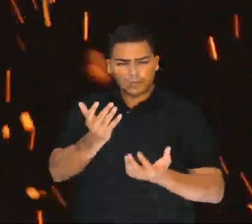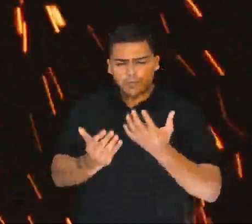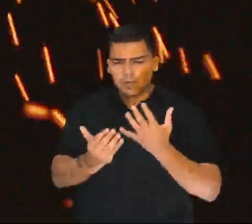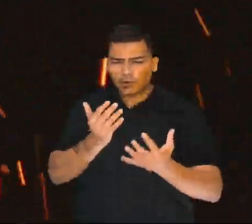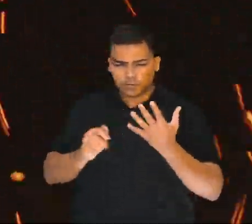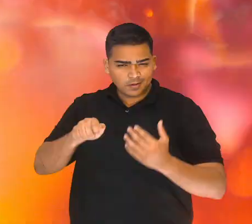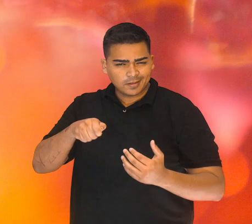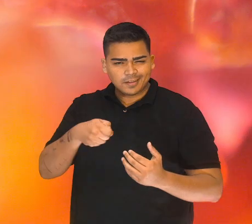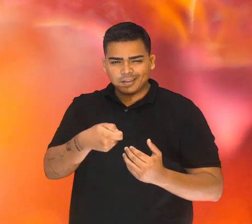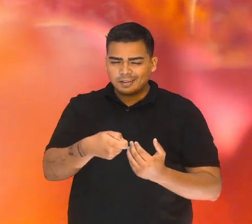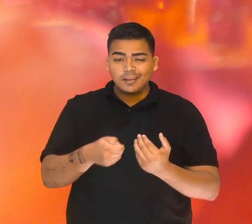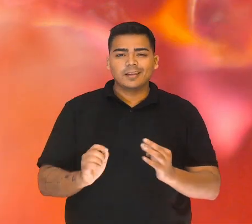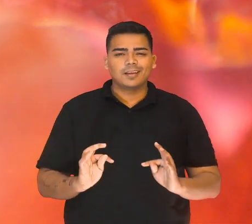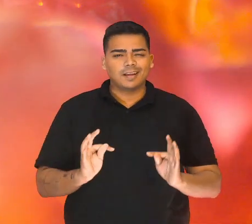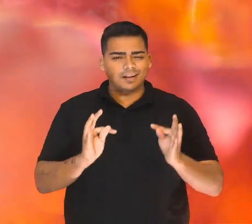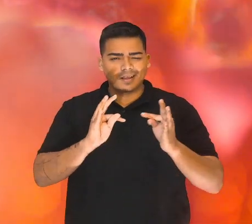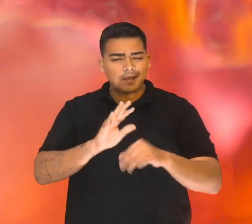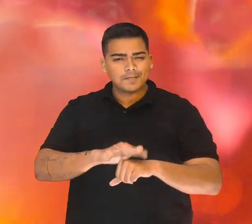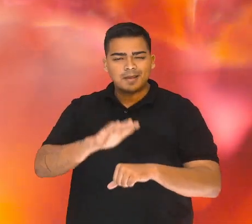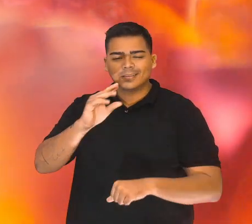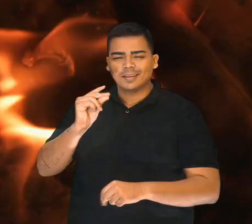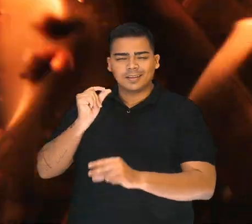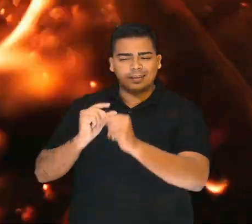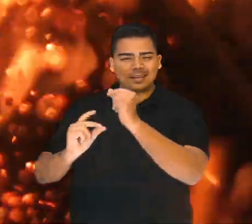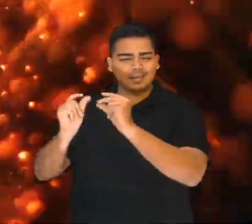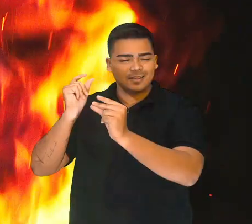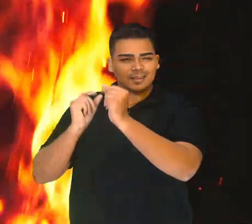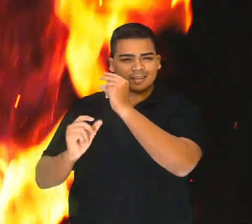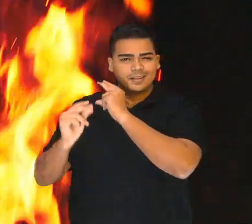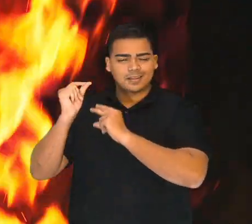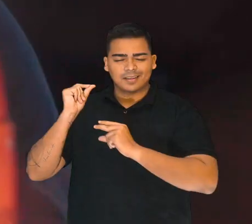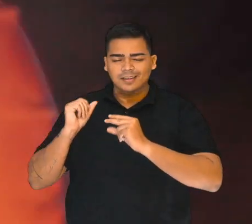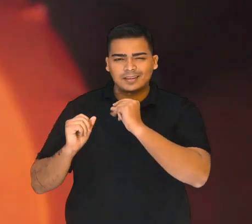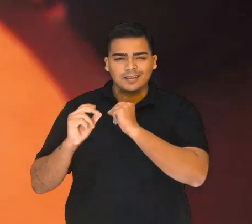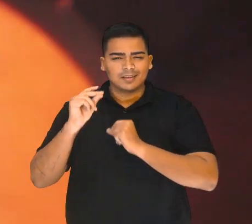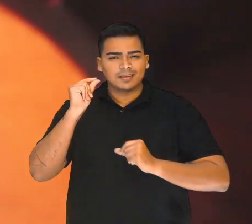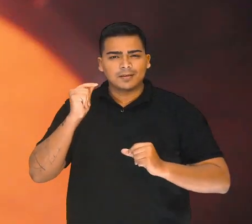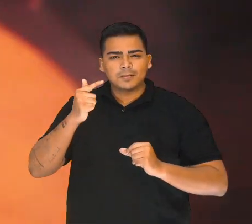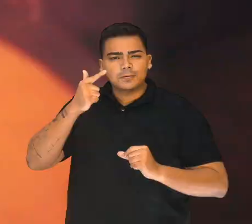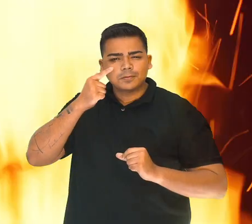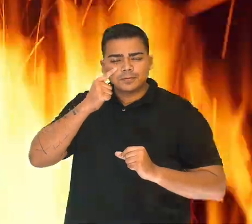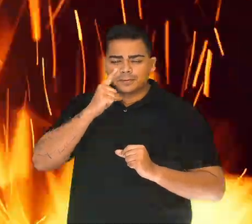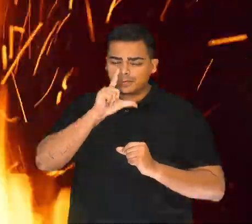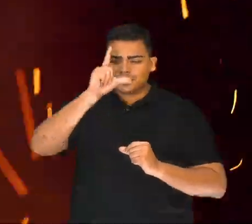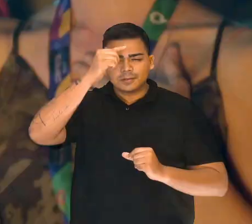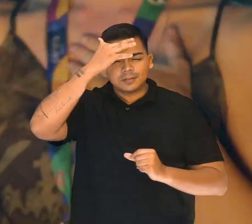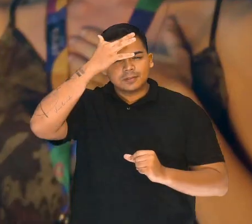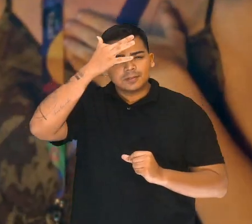fogo é memória, é tecnologia, a mais antiga de todas. Para que o mistério seja